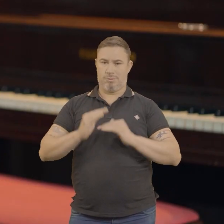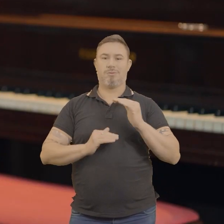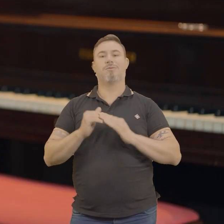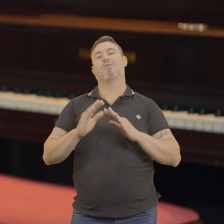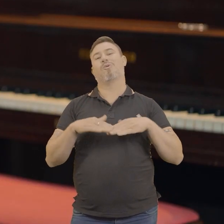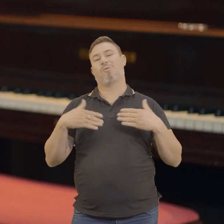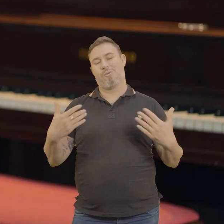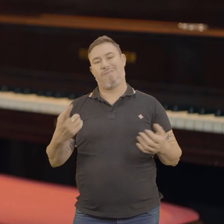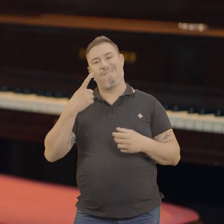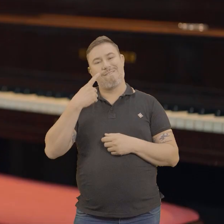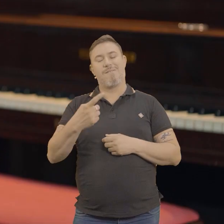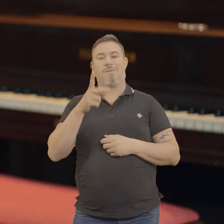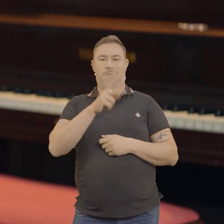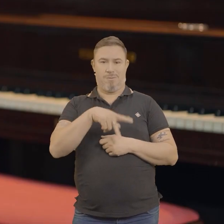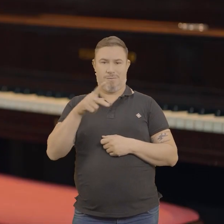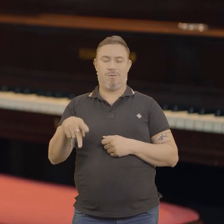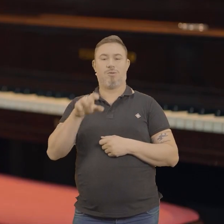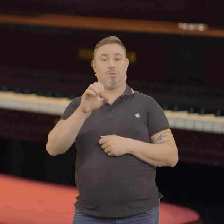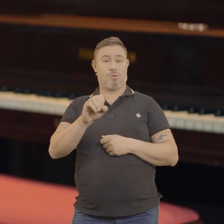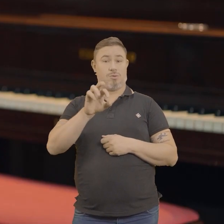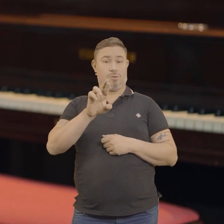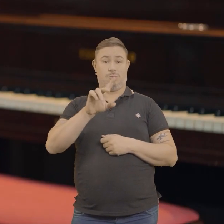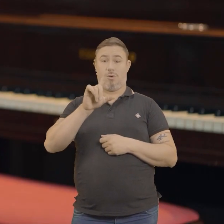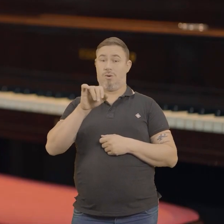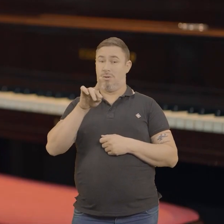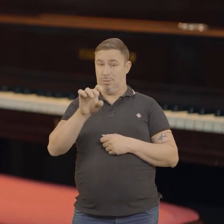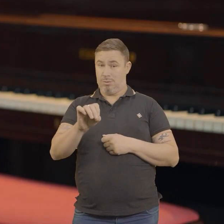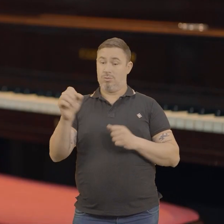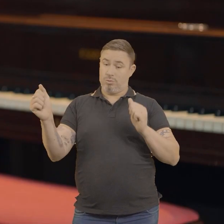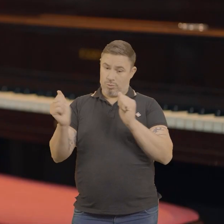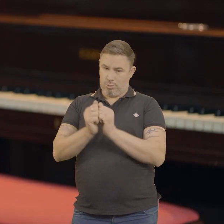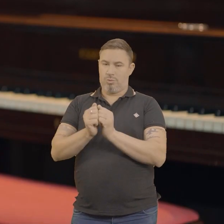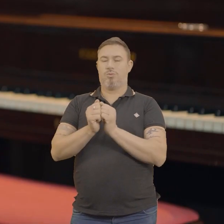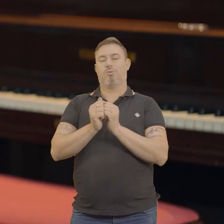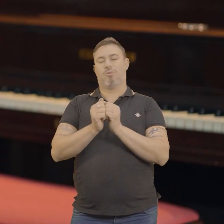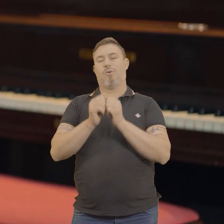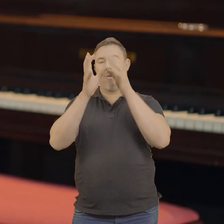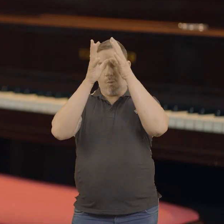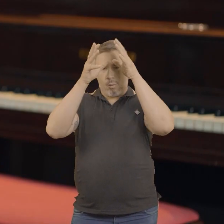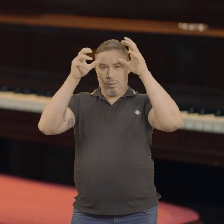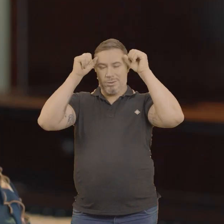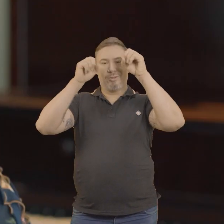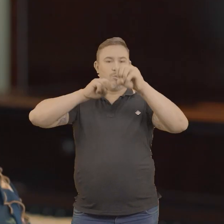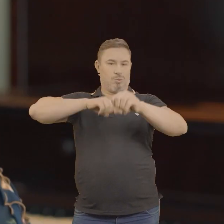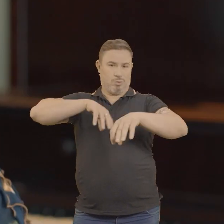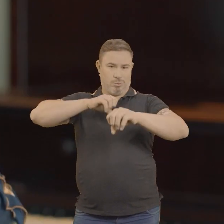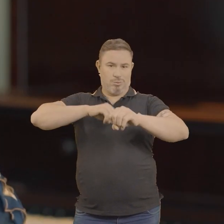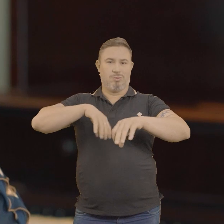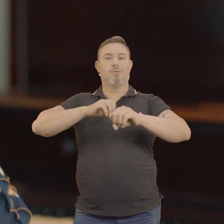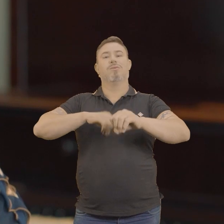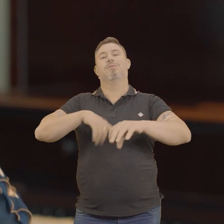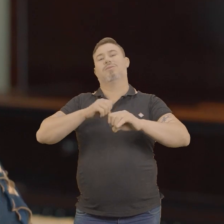se pleiteou, o professor Orlando pleiteou, junto ao Conselho Nacional de Educação, digamos,